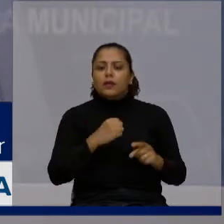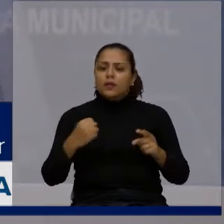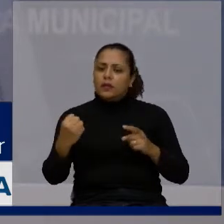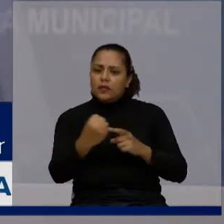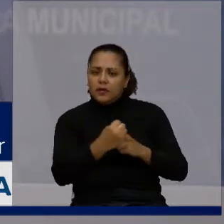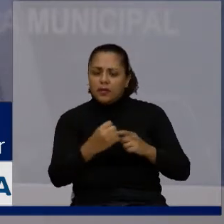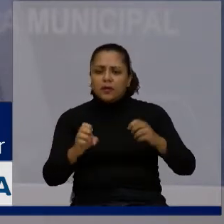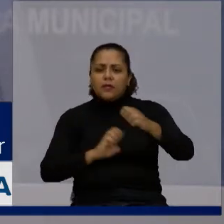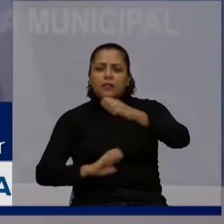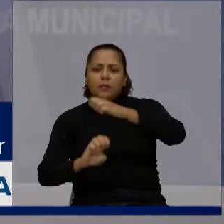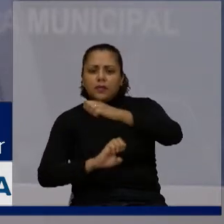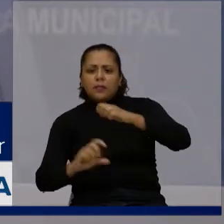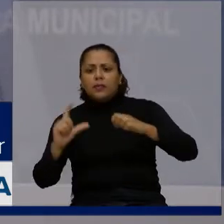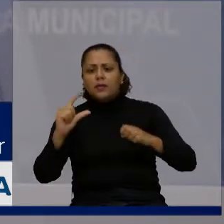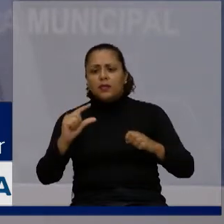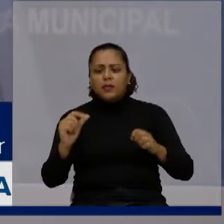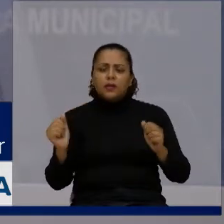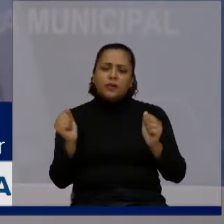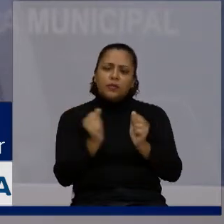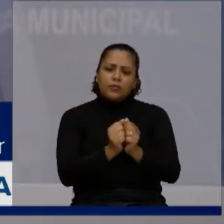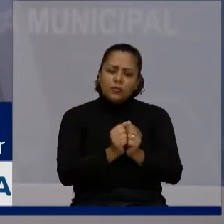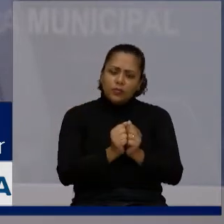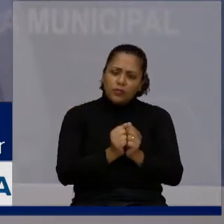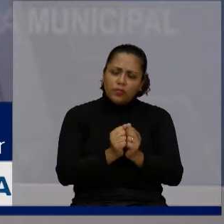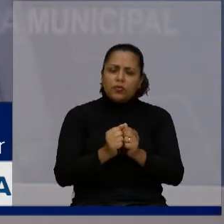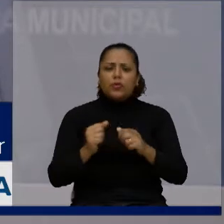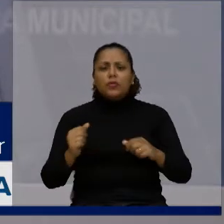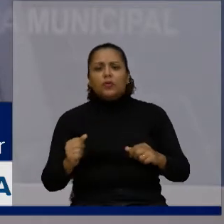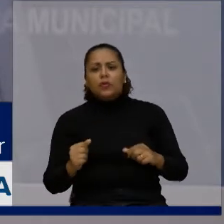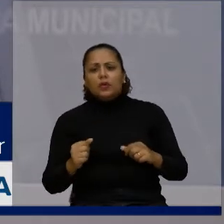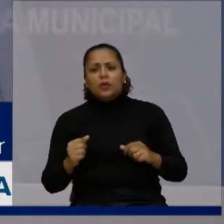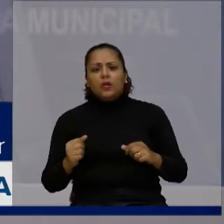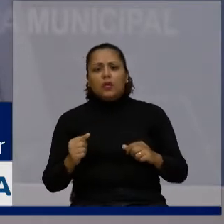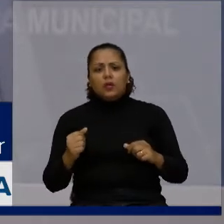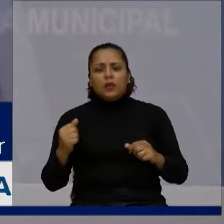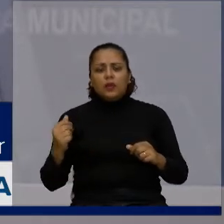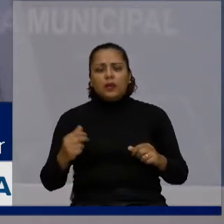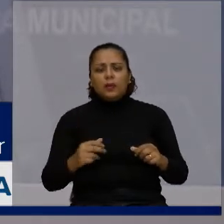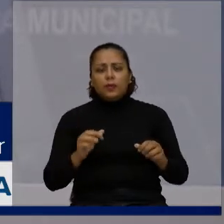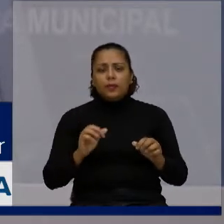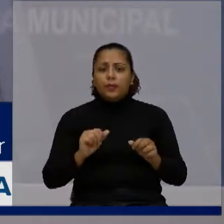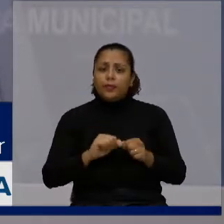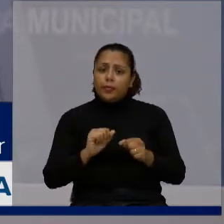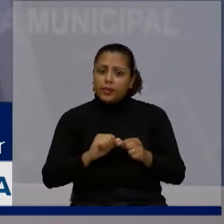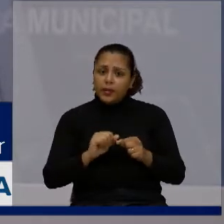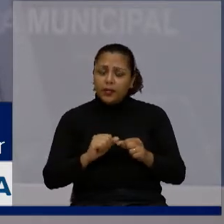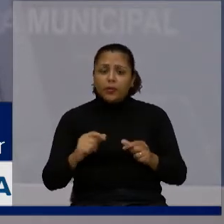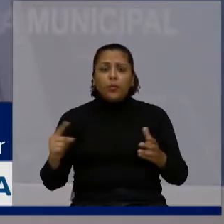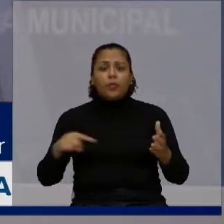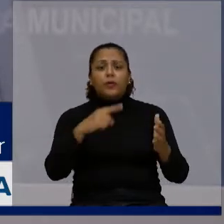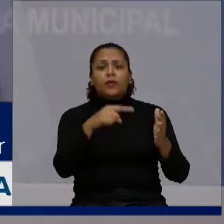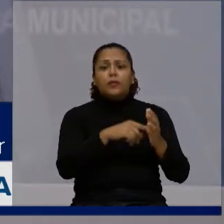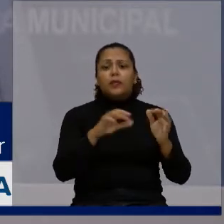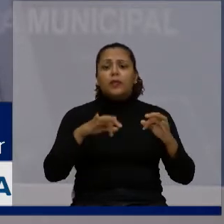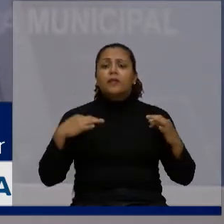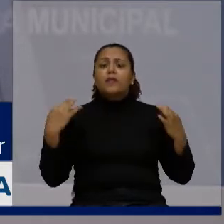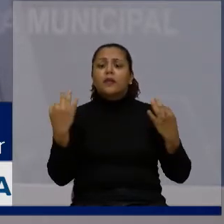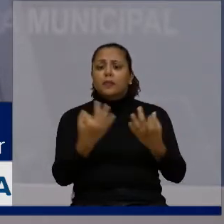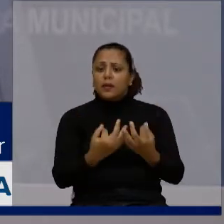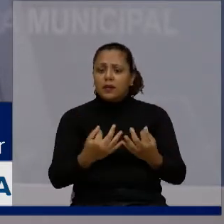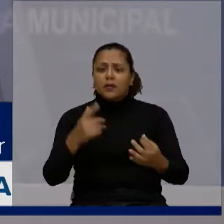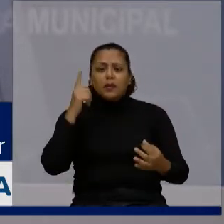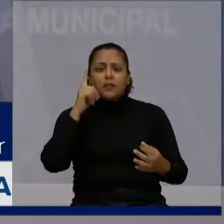estados e municípios, visando garantir a subsistência das famílias e de uma sociedade civil ativa